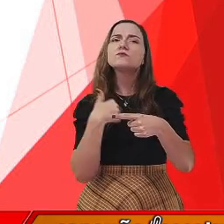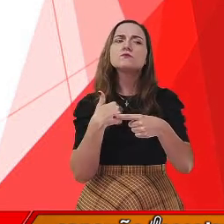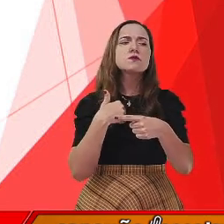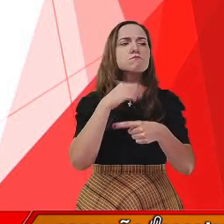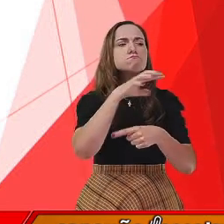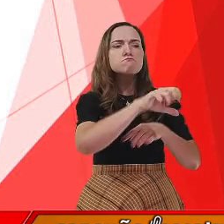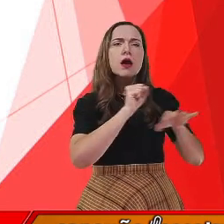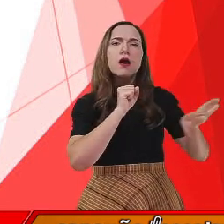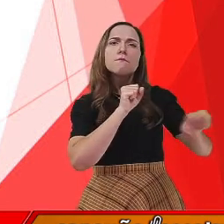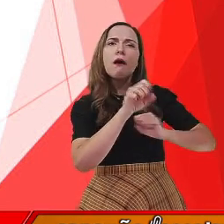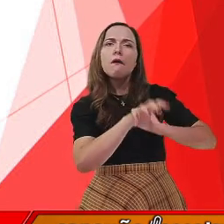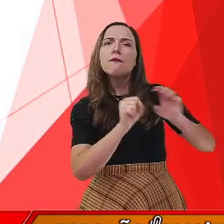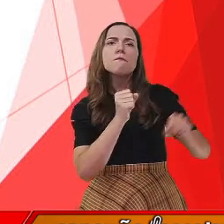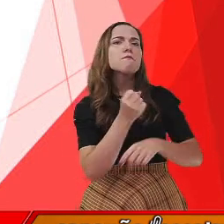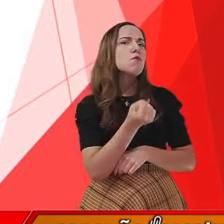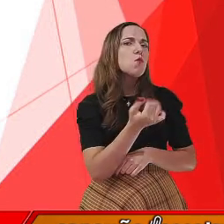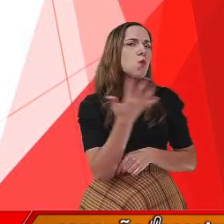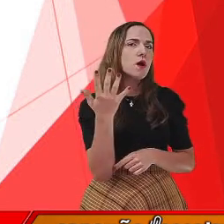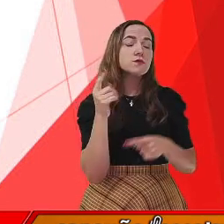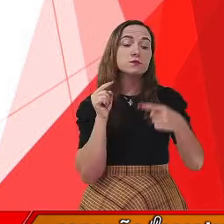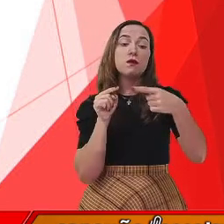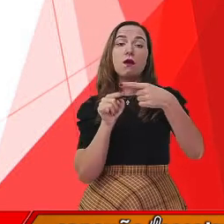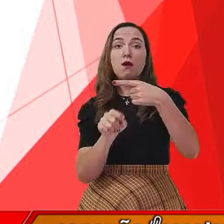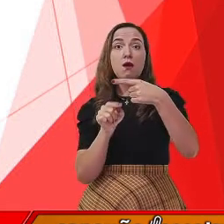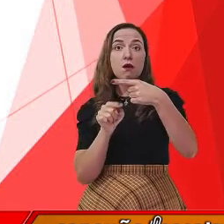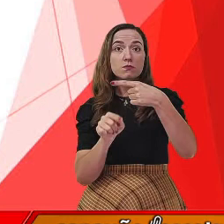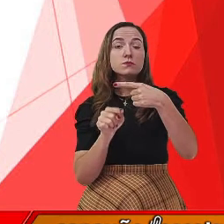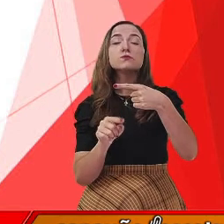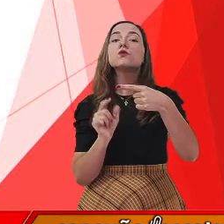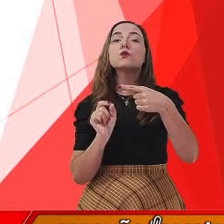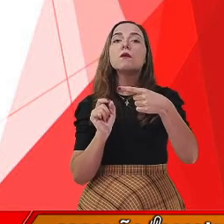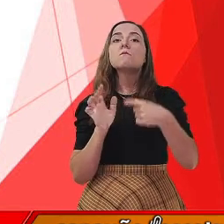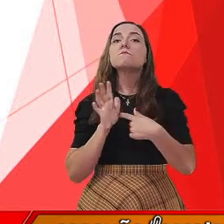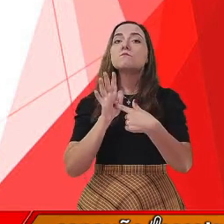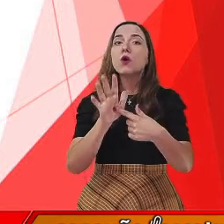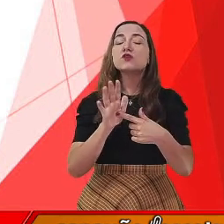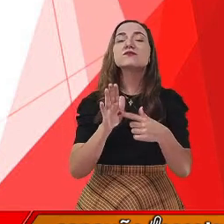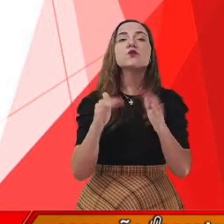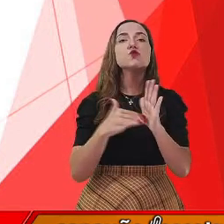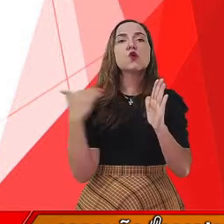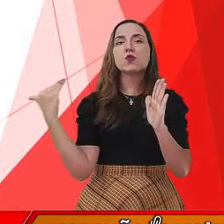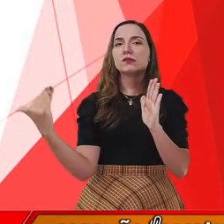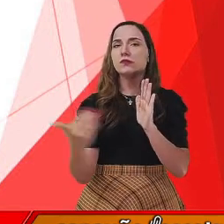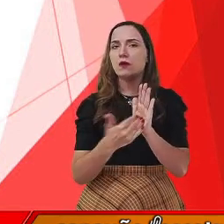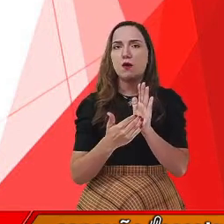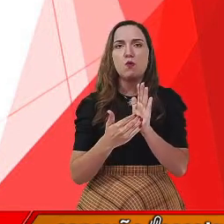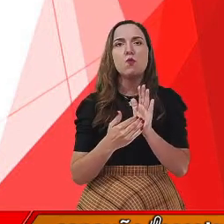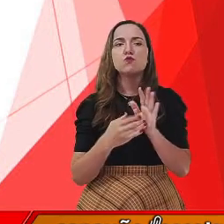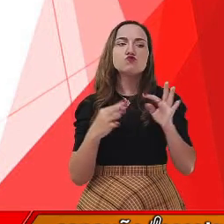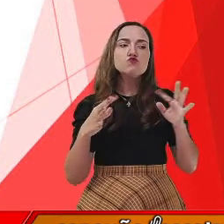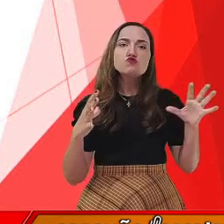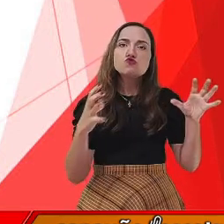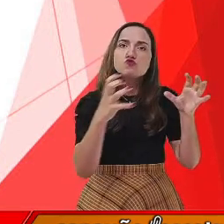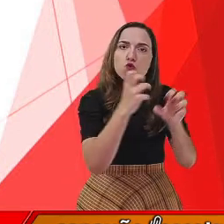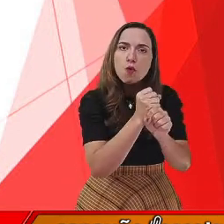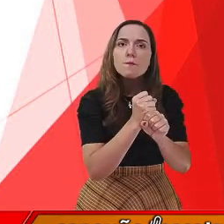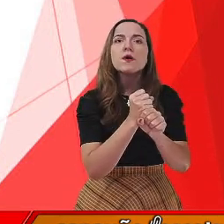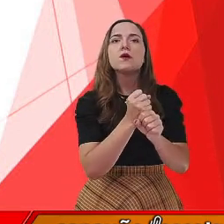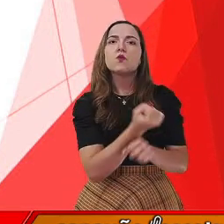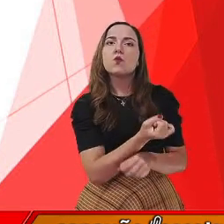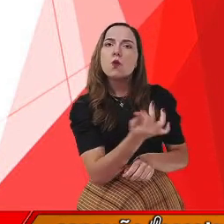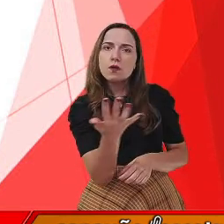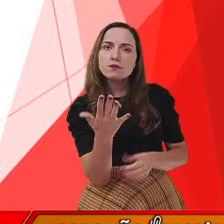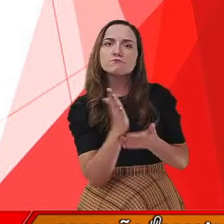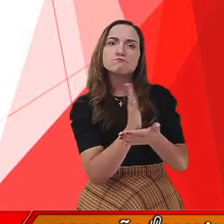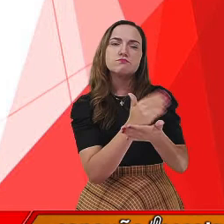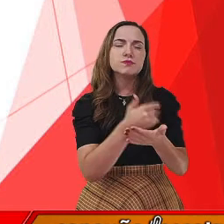do denominador, sendo que o denominador indica em quantas partes o número inteiro foi dividido. Vamos